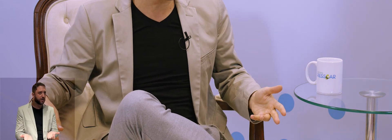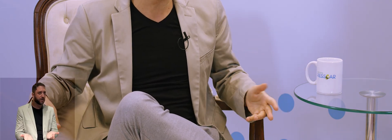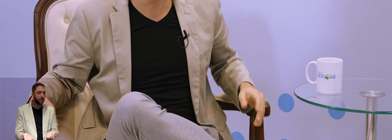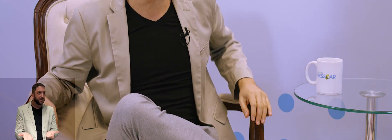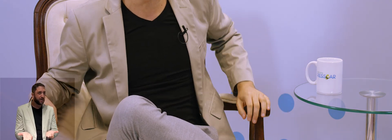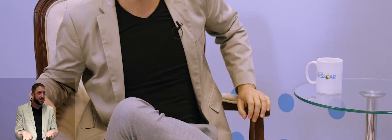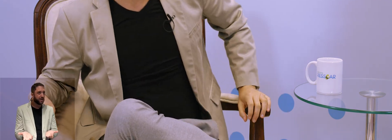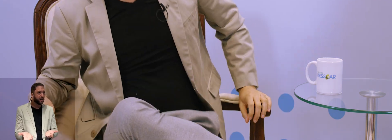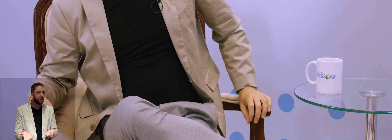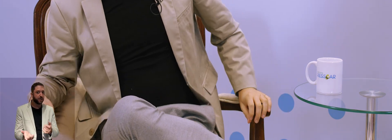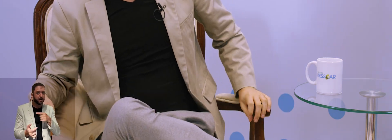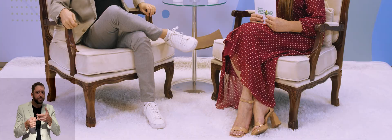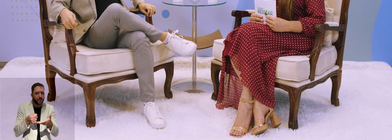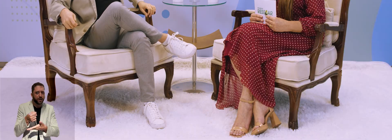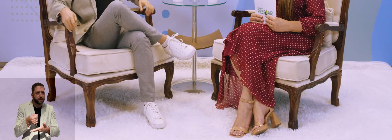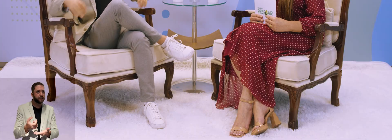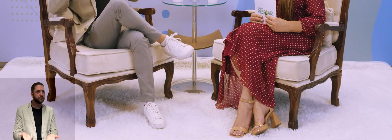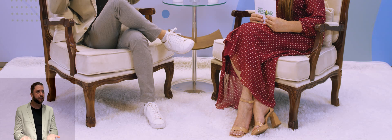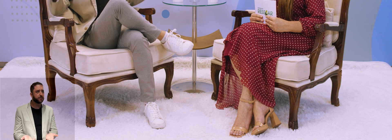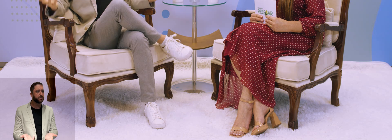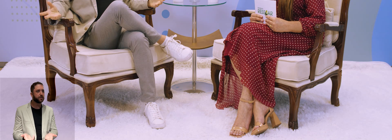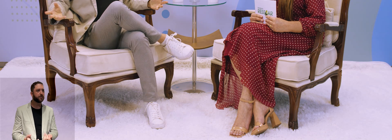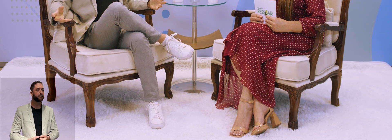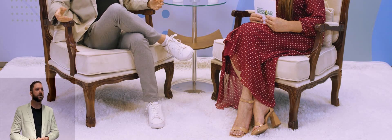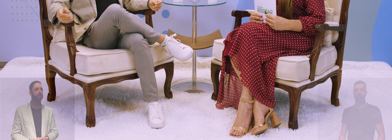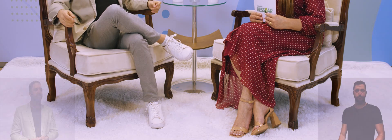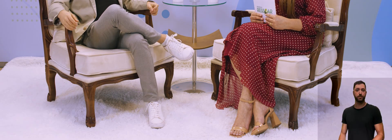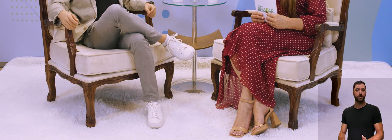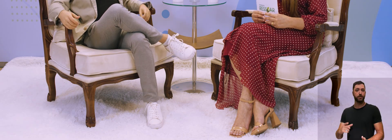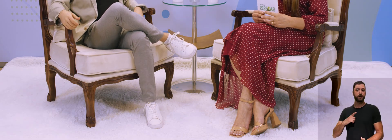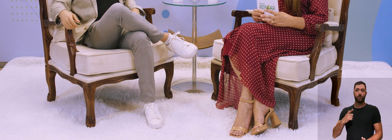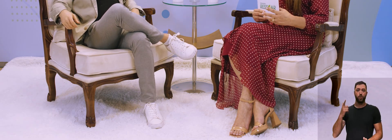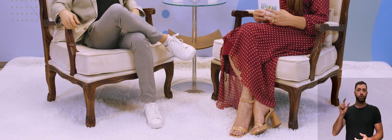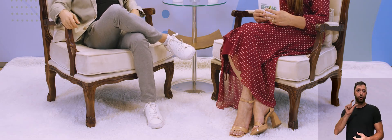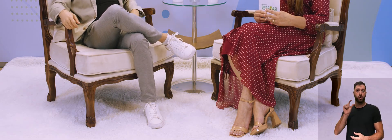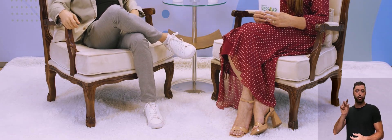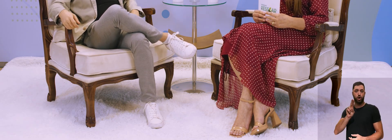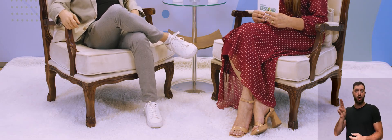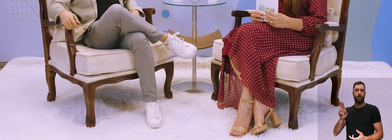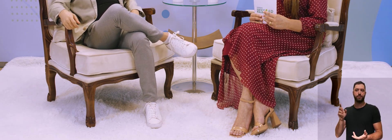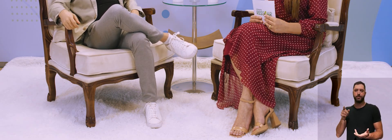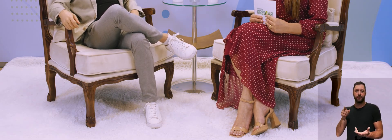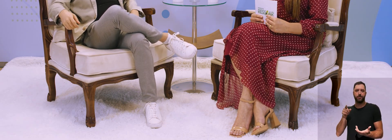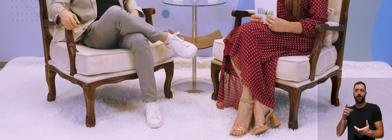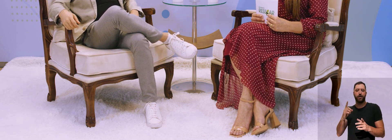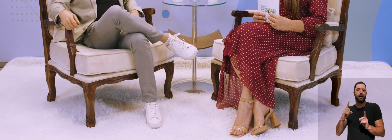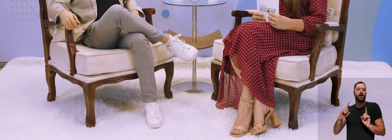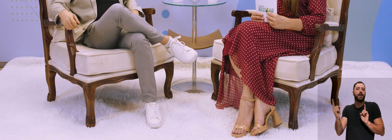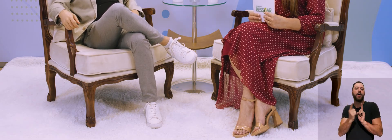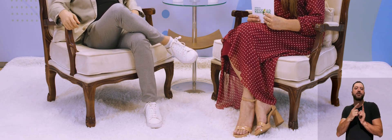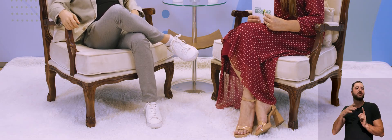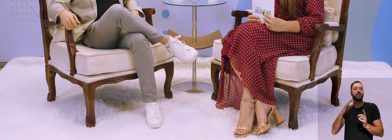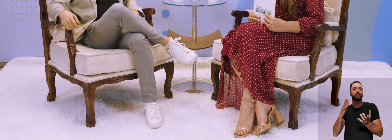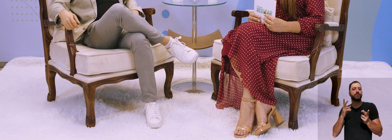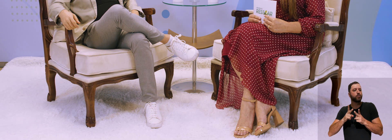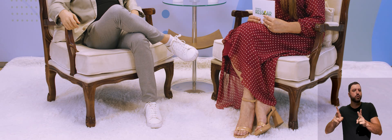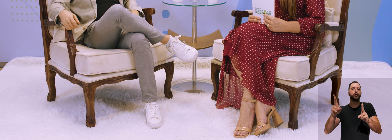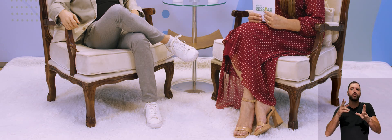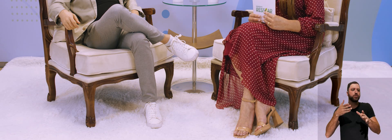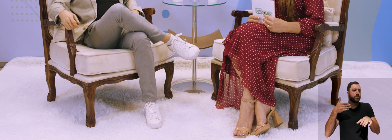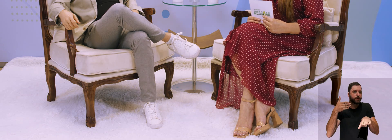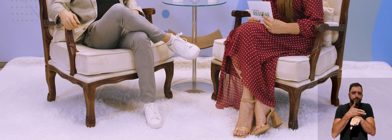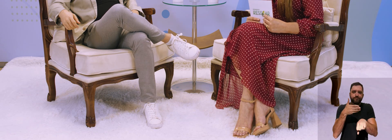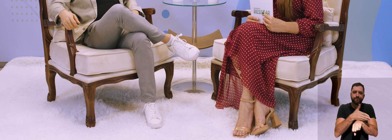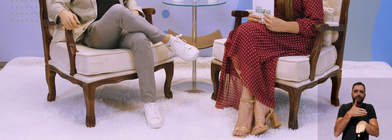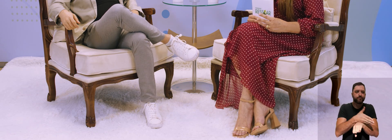e de marketing? Tá tão exclusivo assim? Tá... Inclusive, tem um outro nome, é fidelizar a cliente, né? Porque as